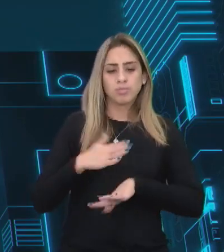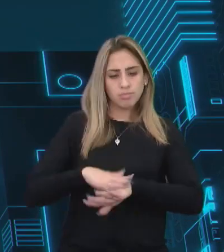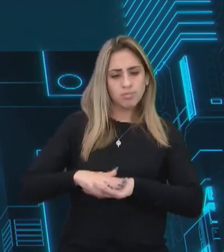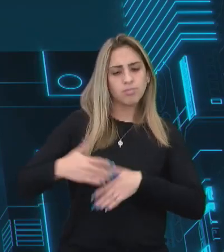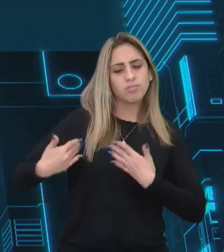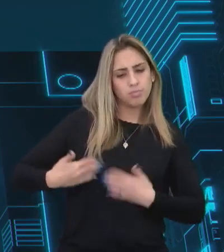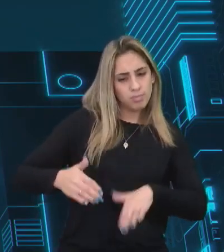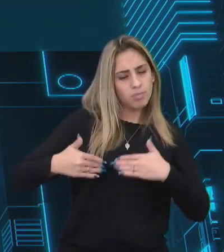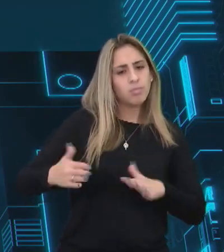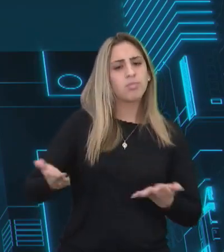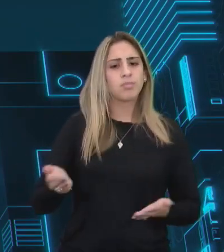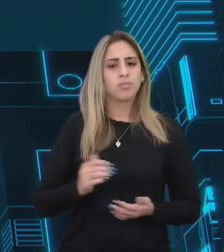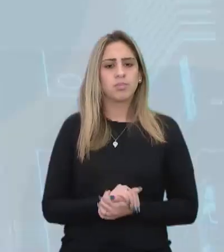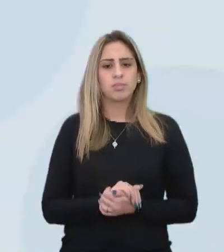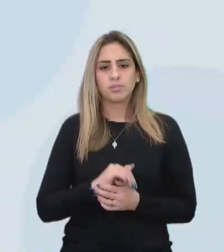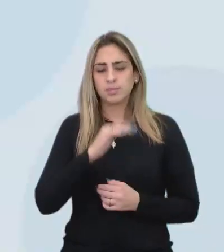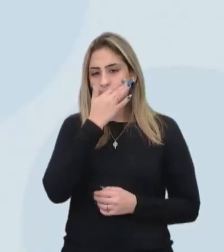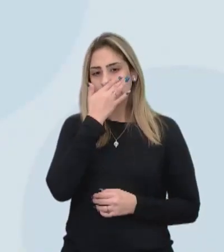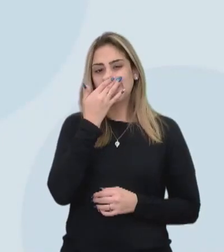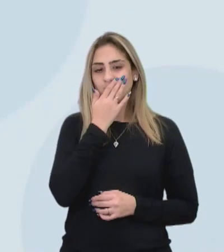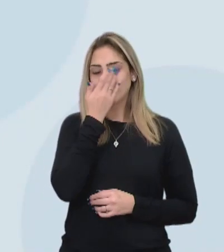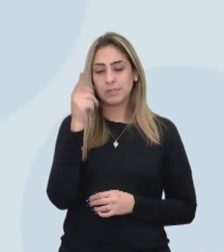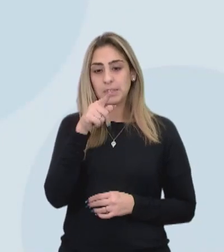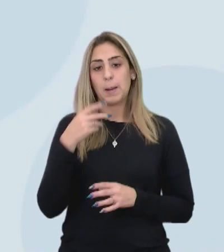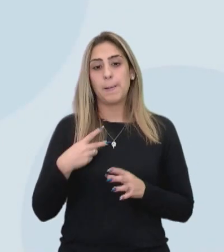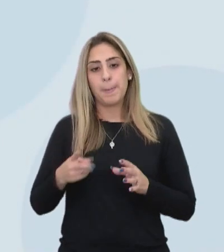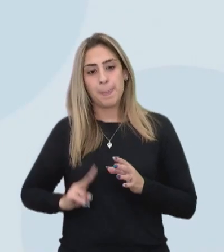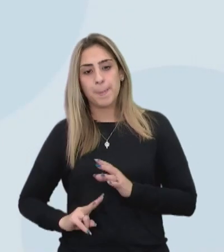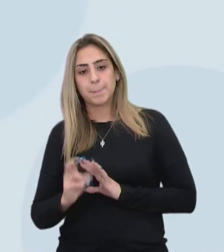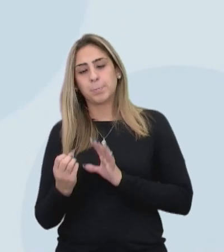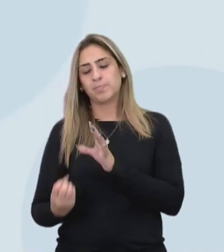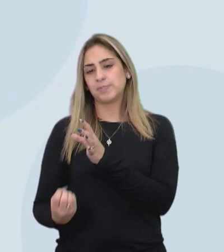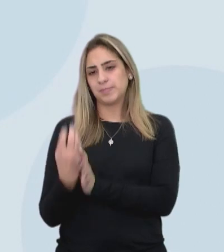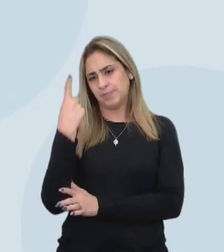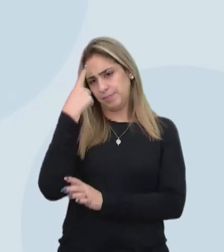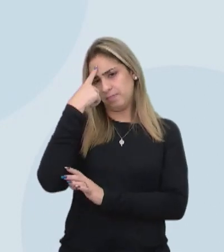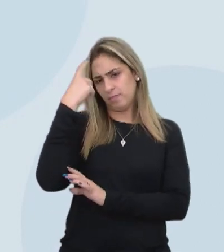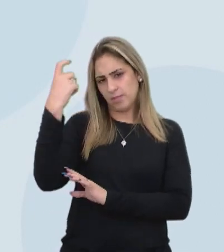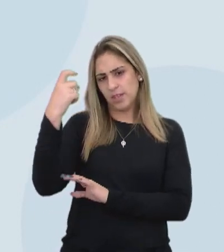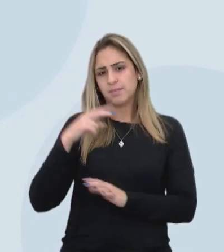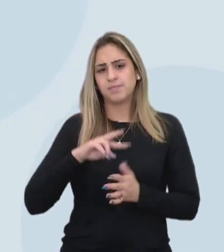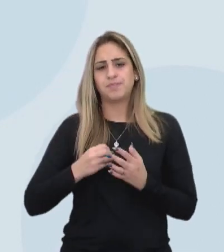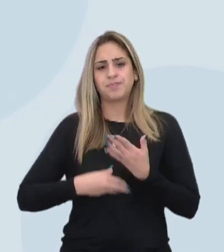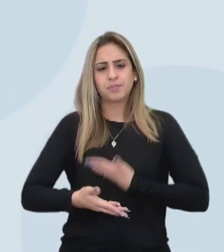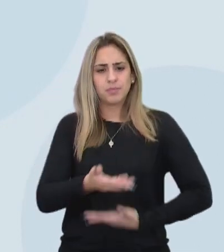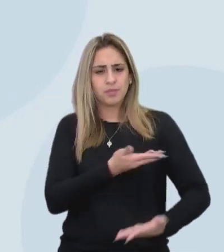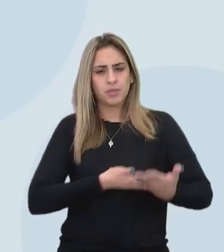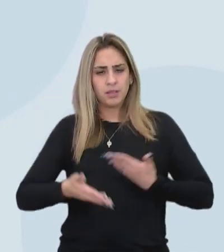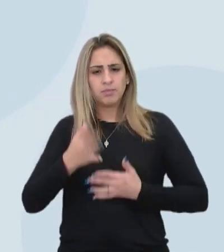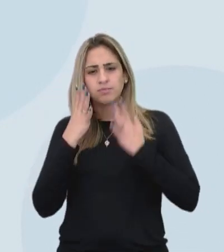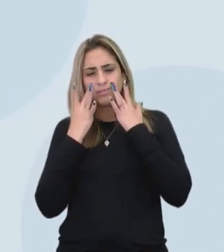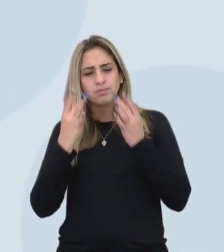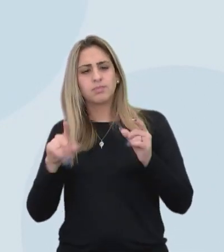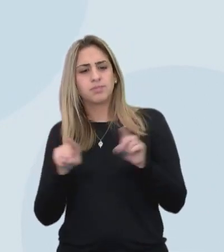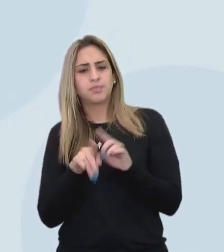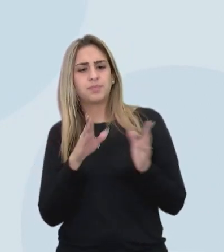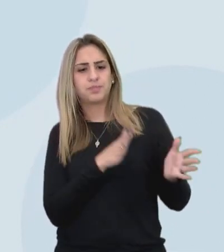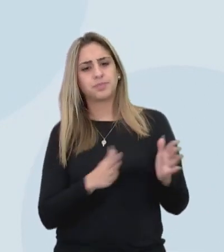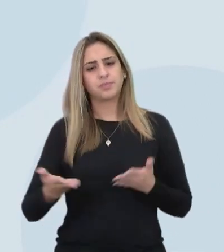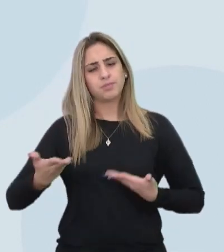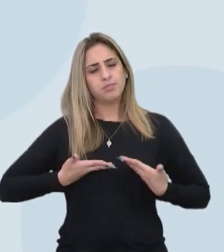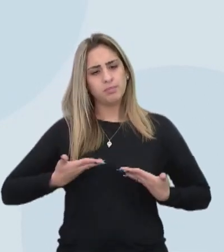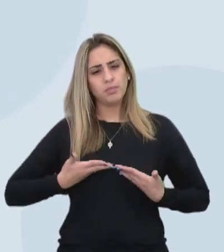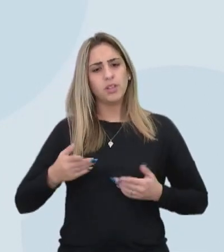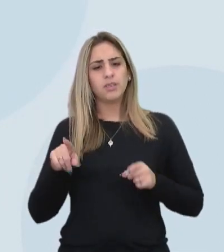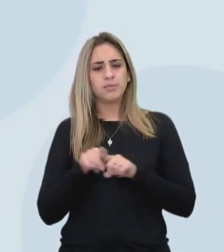Então olha só, vamos dar continuidade à criação do videoclipe. Compartilhe e signifiquem suas produções, estejam atentos também às produções dos